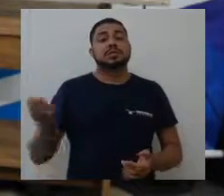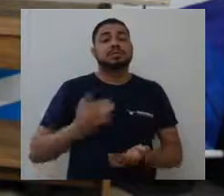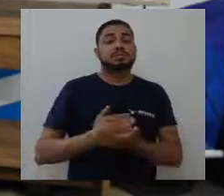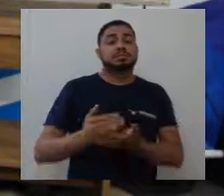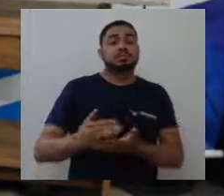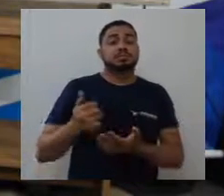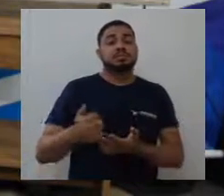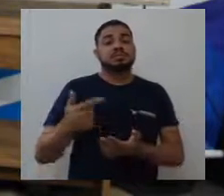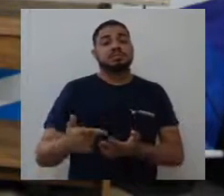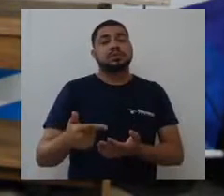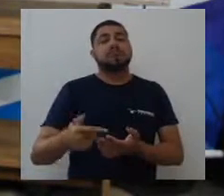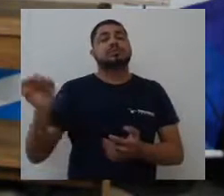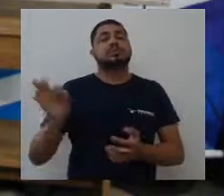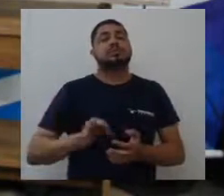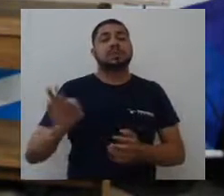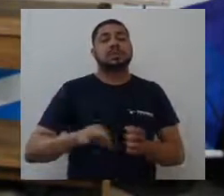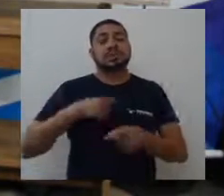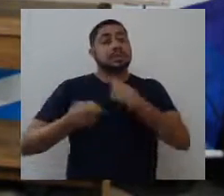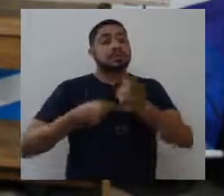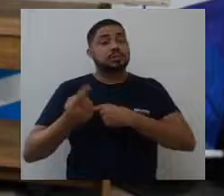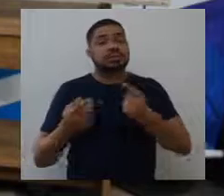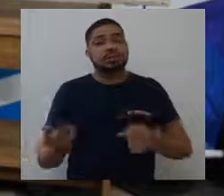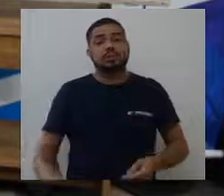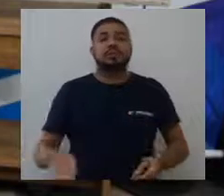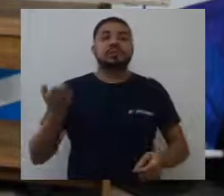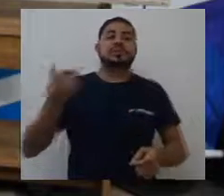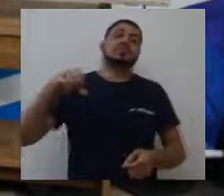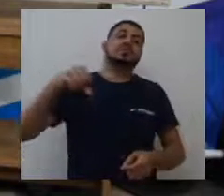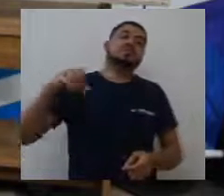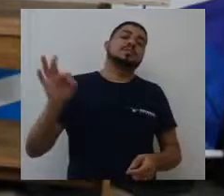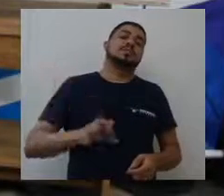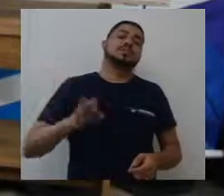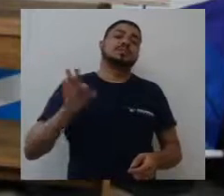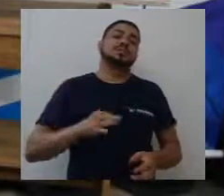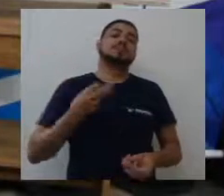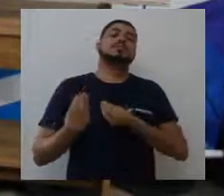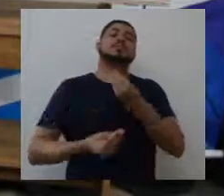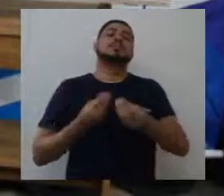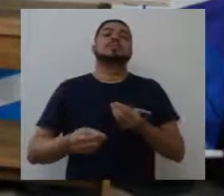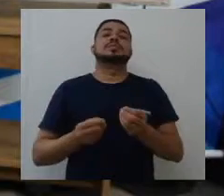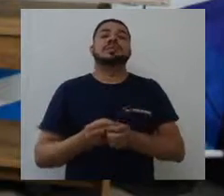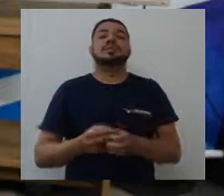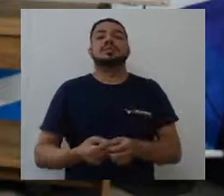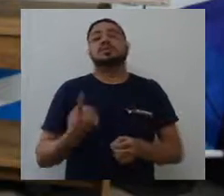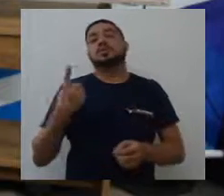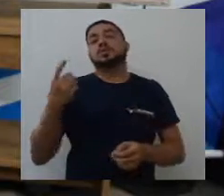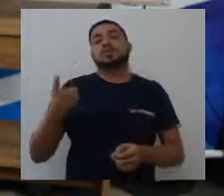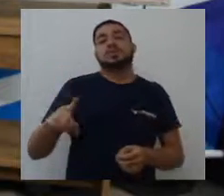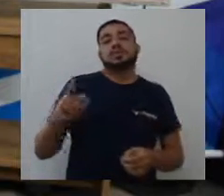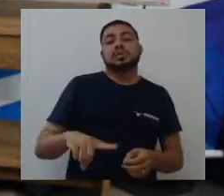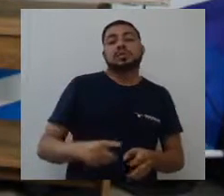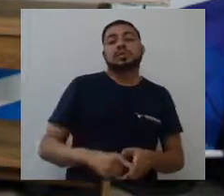inicialmente 12% e depois aumentou 9%. Olha como fica. Um dólar valia R$